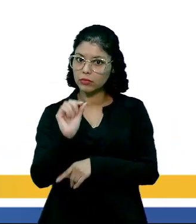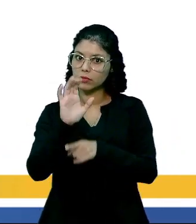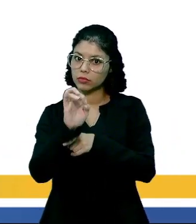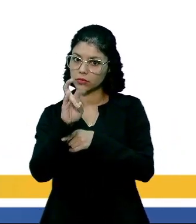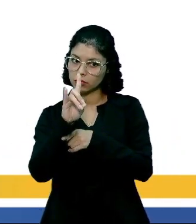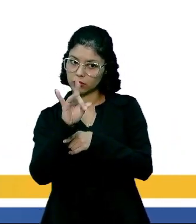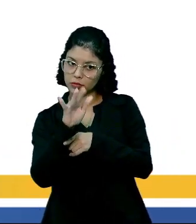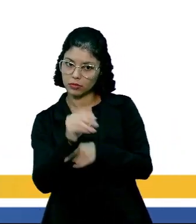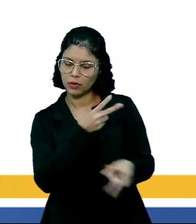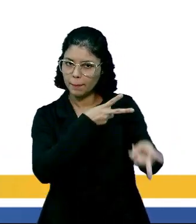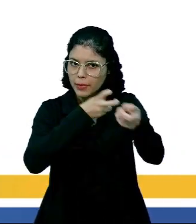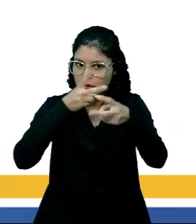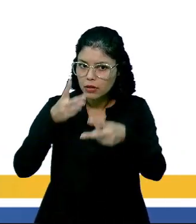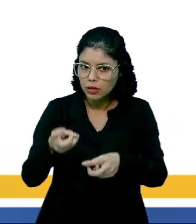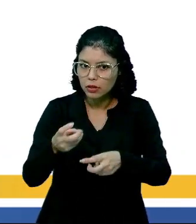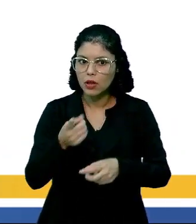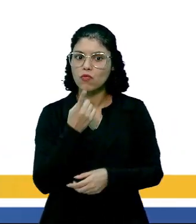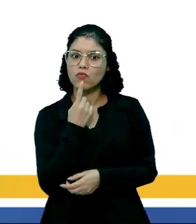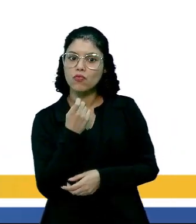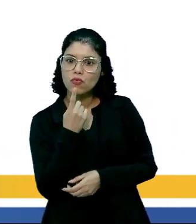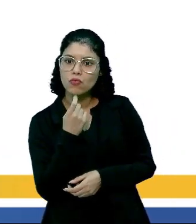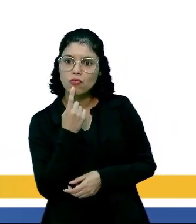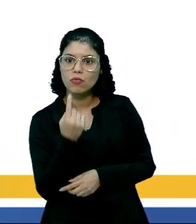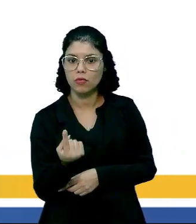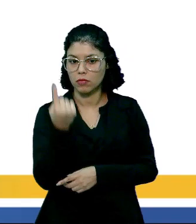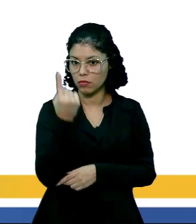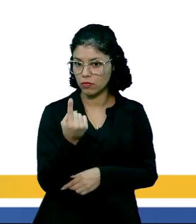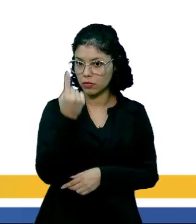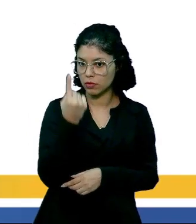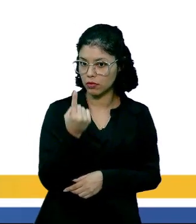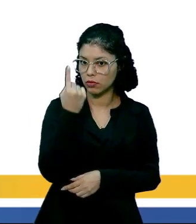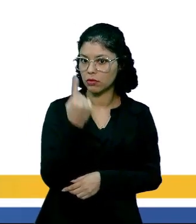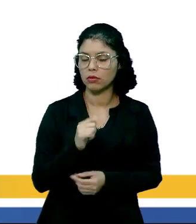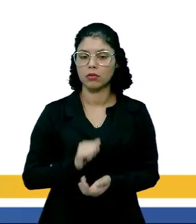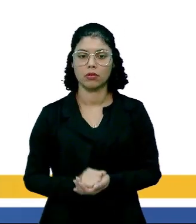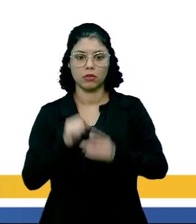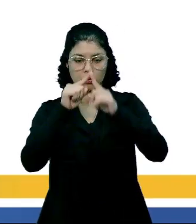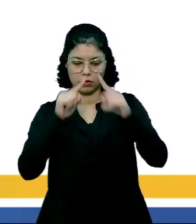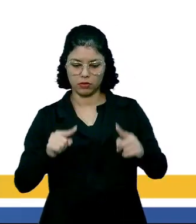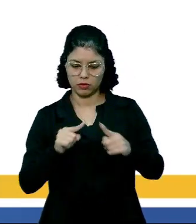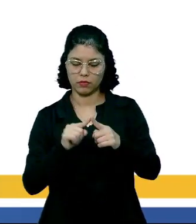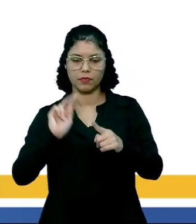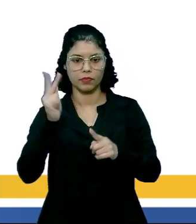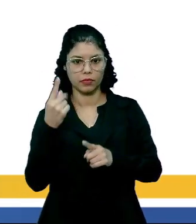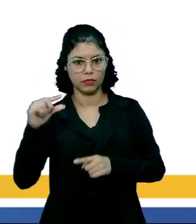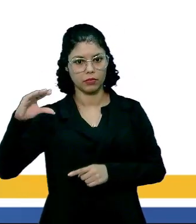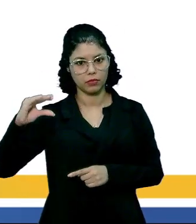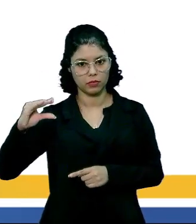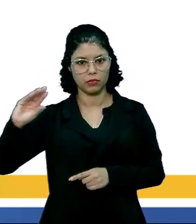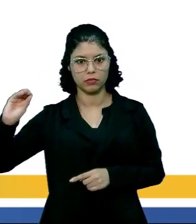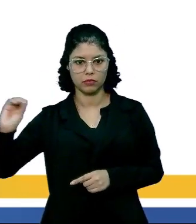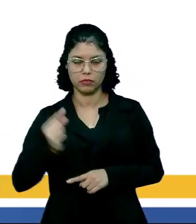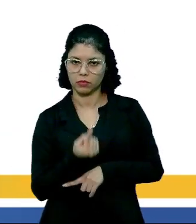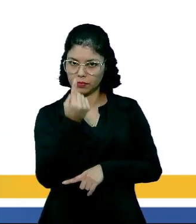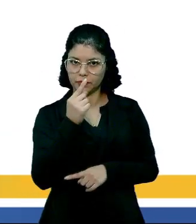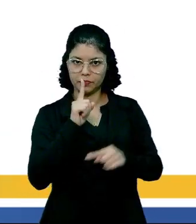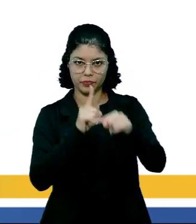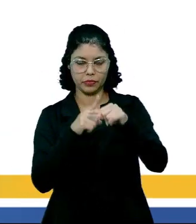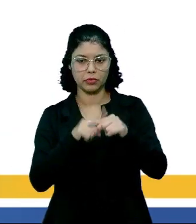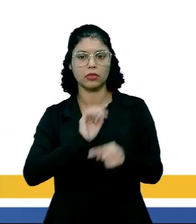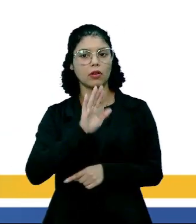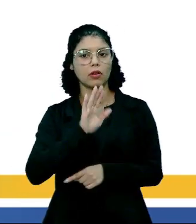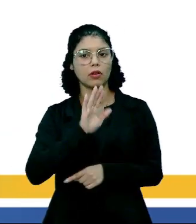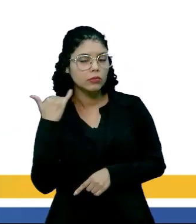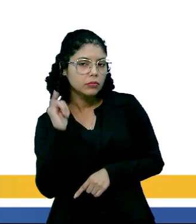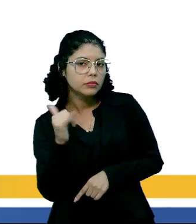endotérmica perceba que a setinha vermelha tá subindo logo o delta High é positivo já quando a energia